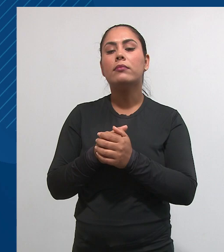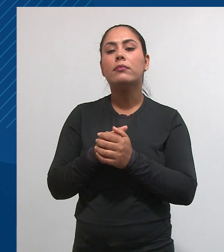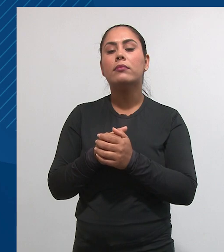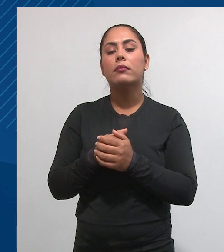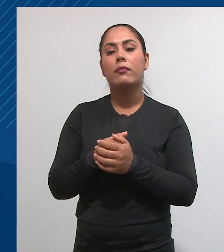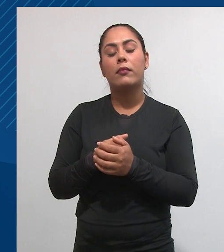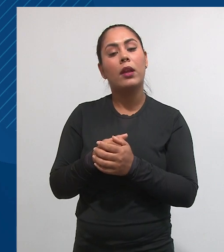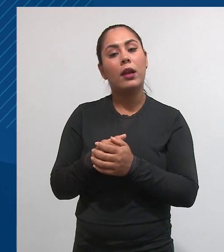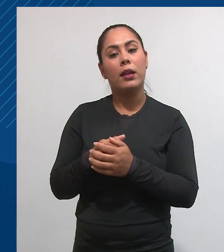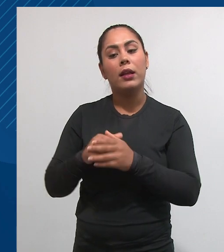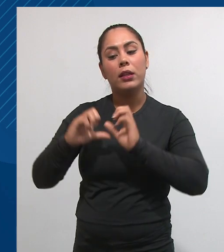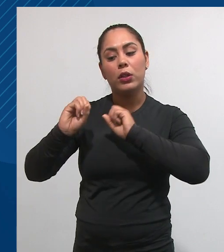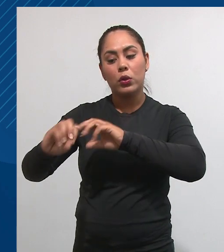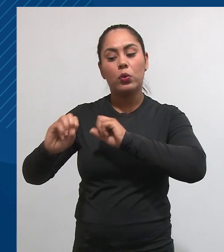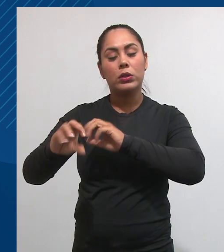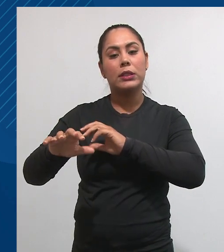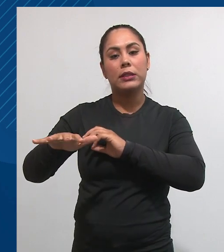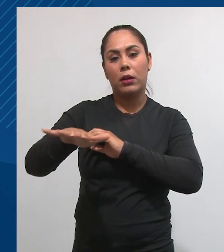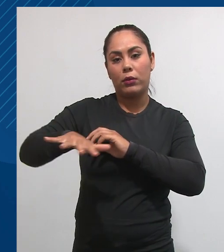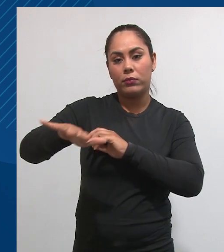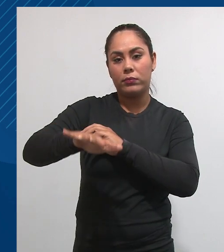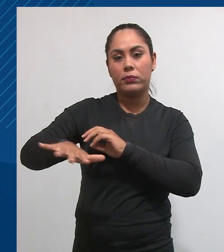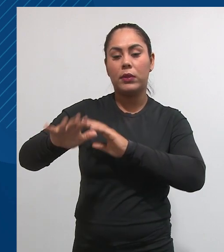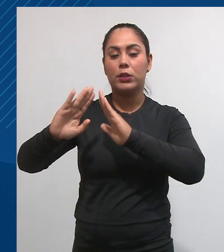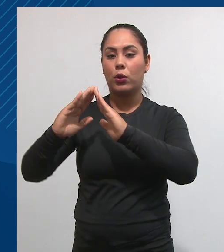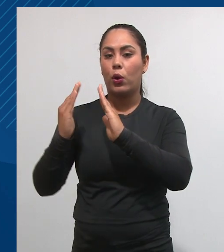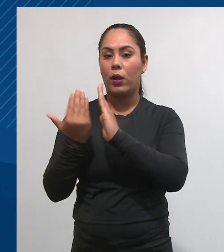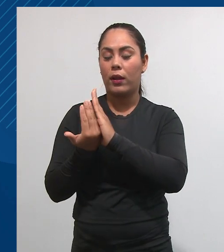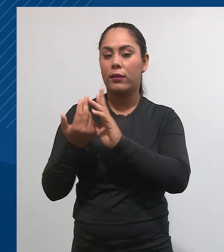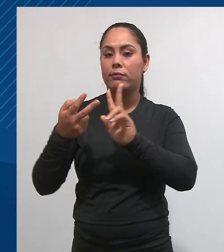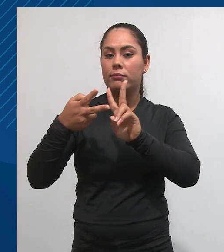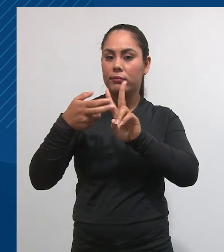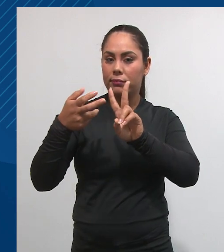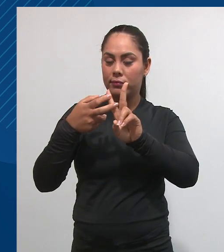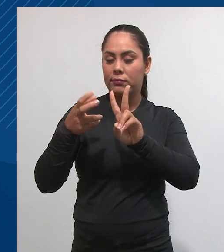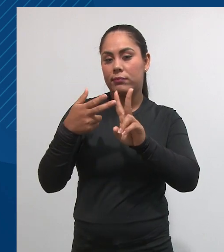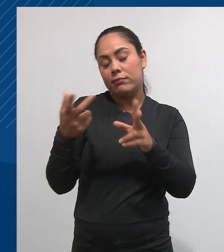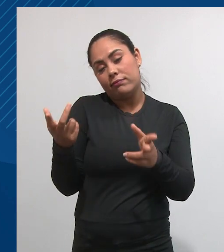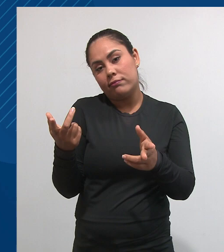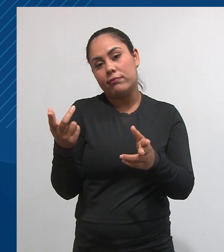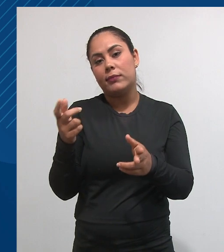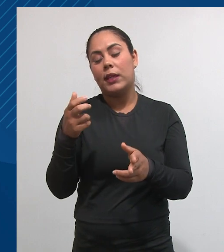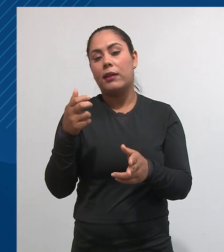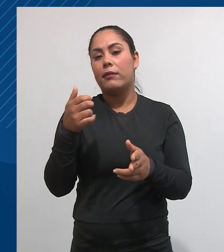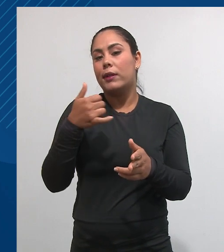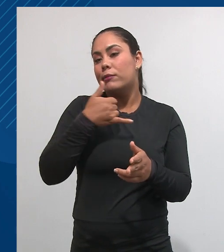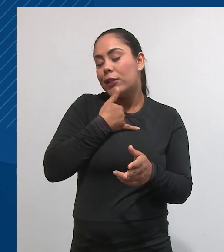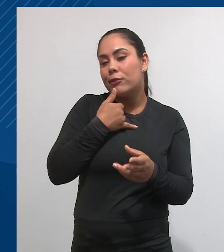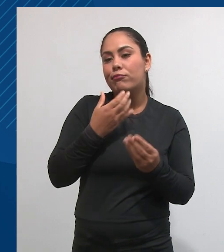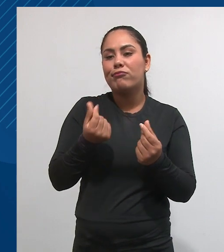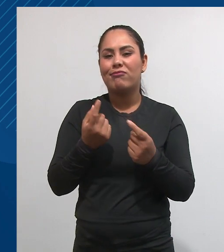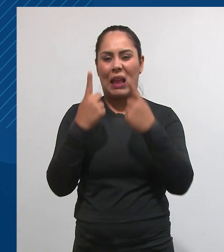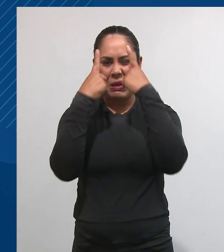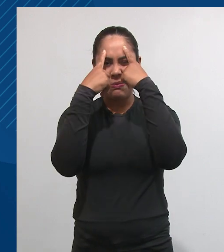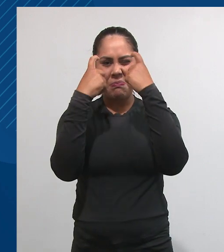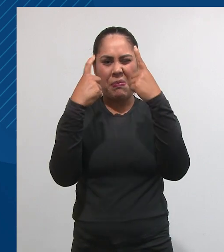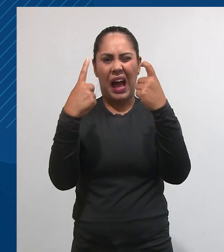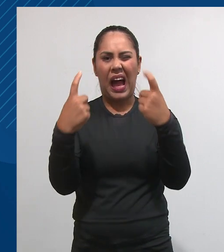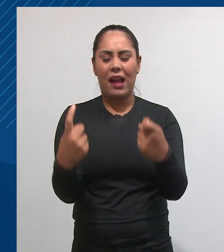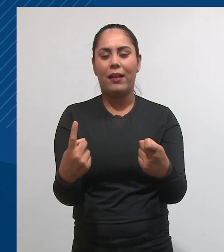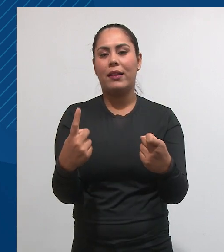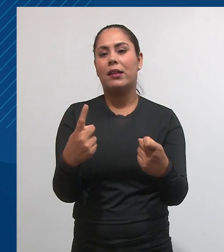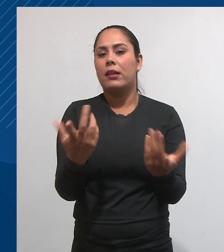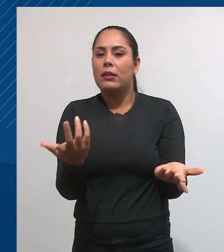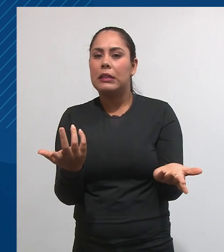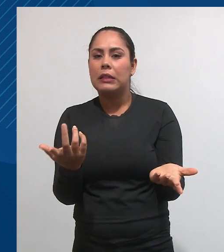E educação escolar indígena vem, infelizmente, de uma forma muito violenta,